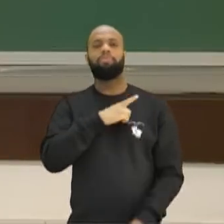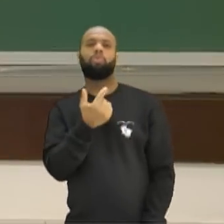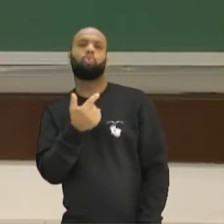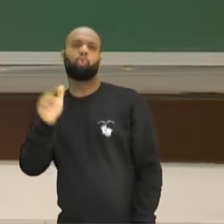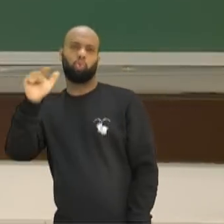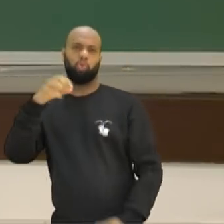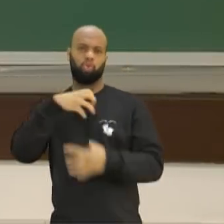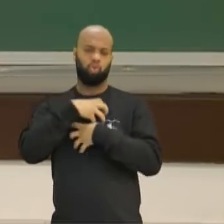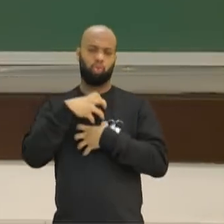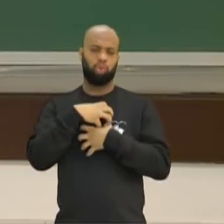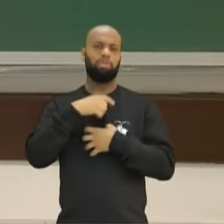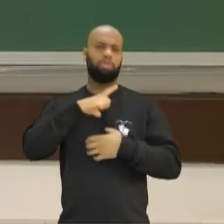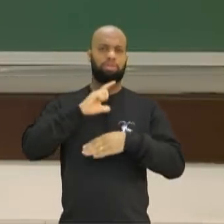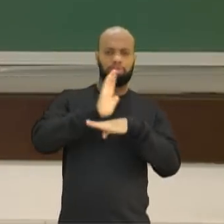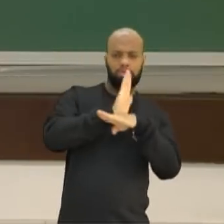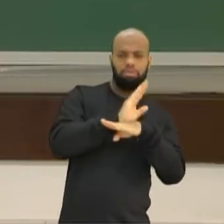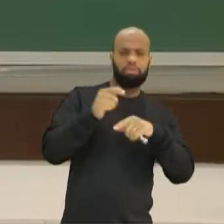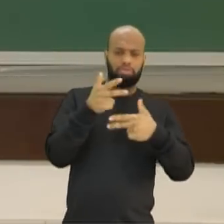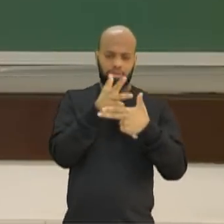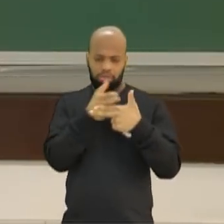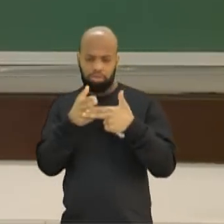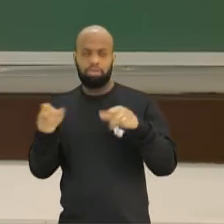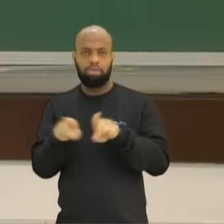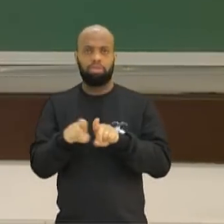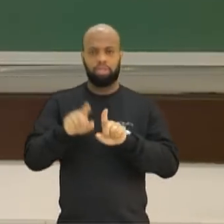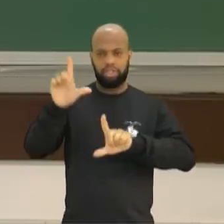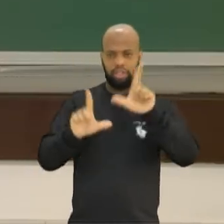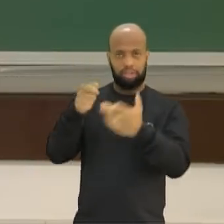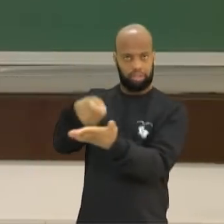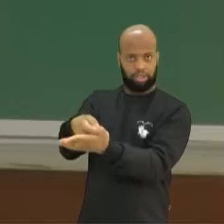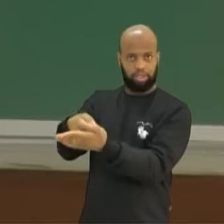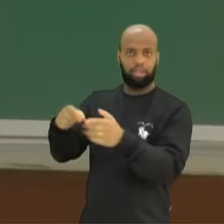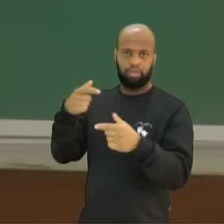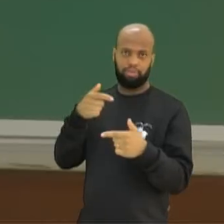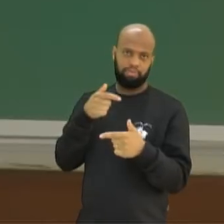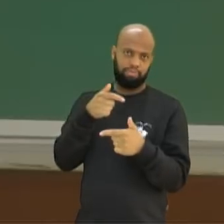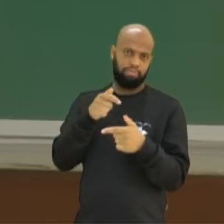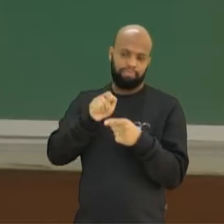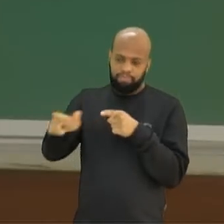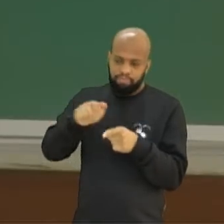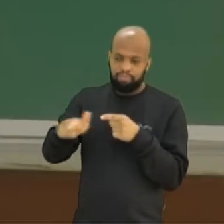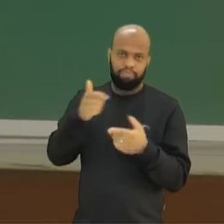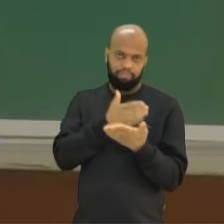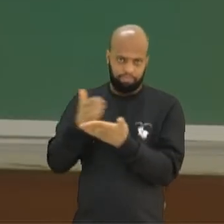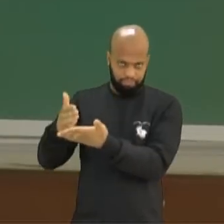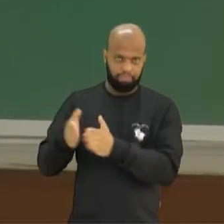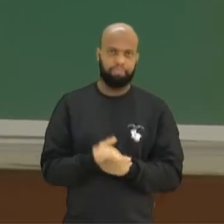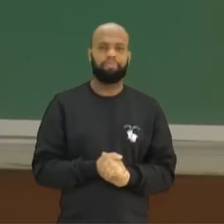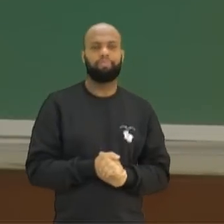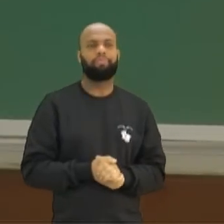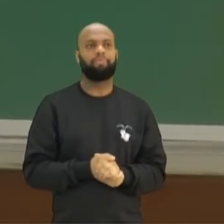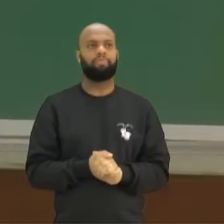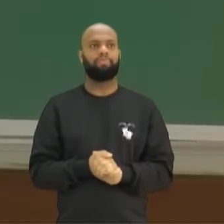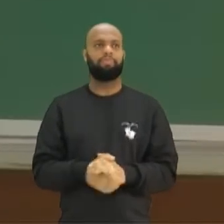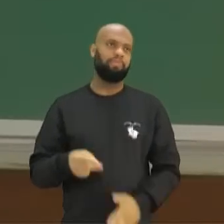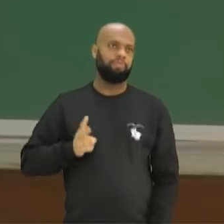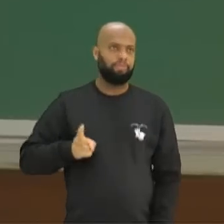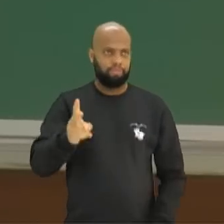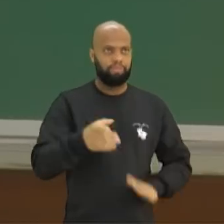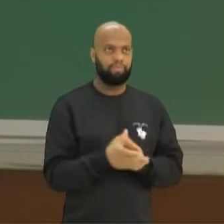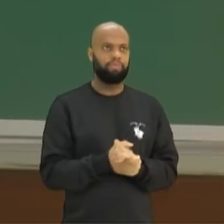também séries e filmes transmitidas pela TV paga ou pela TV aberta, ok?